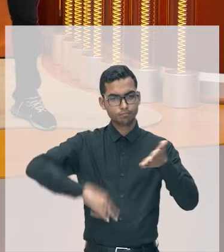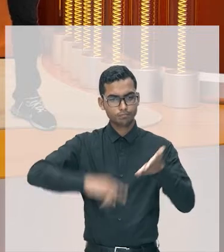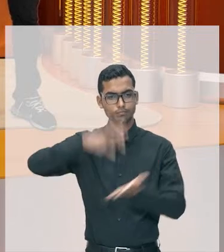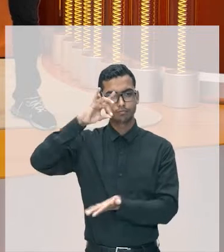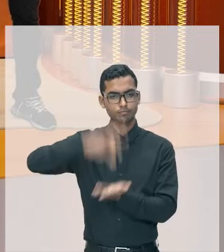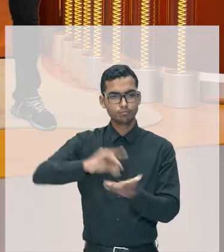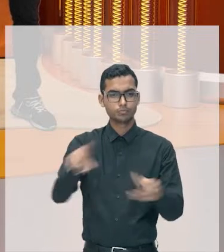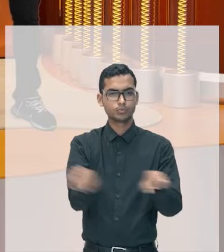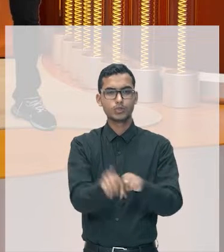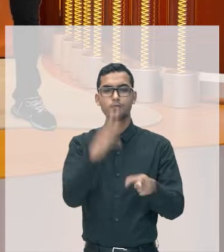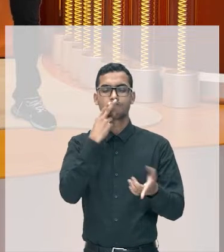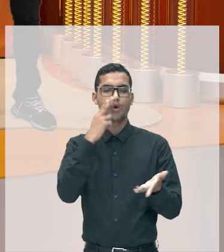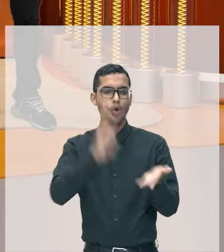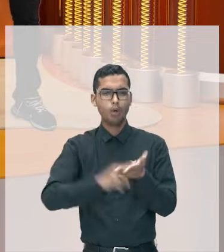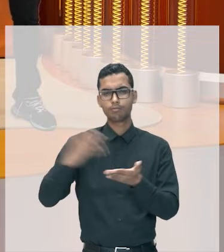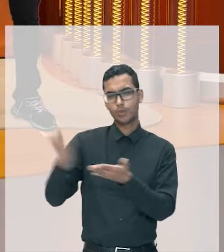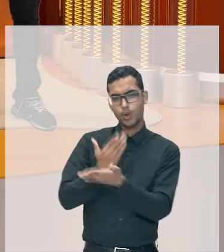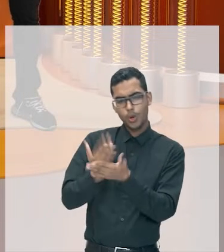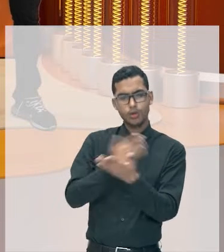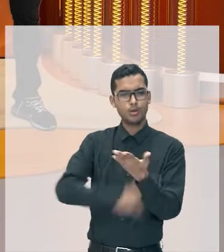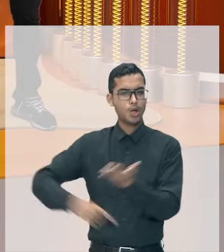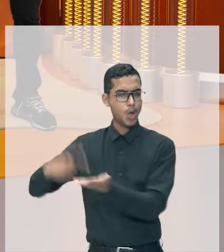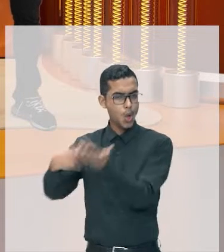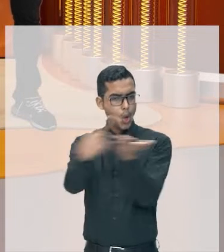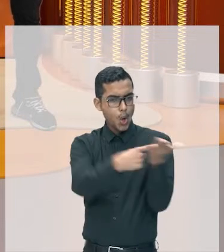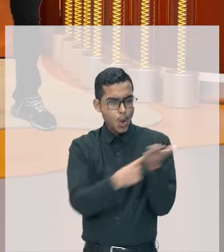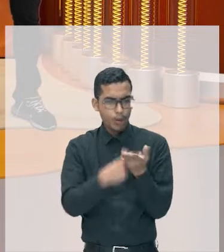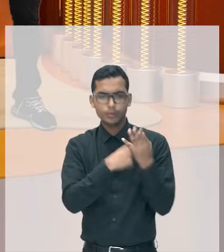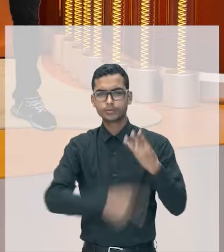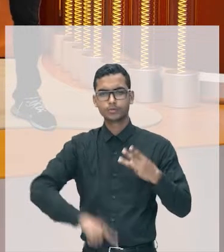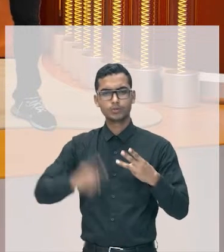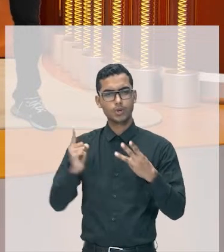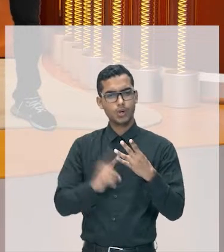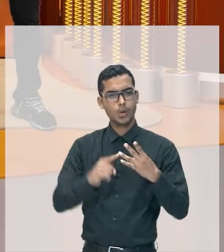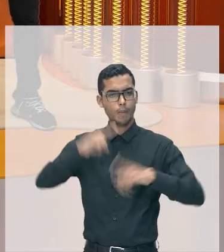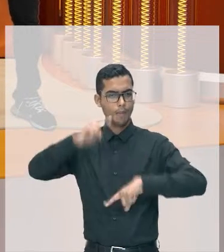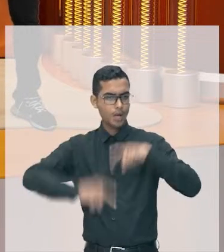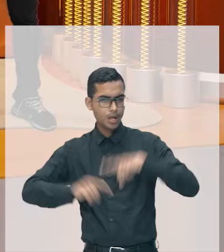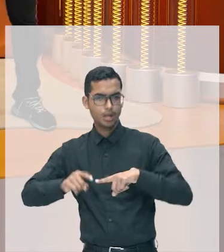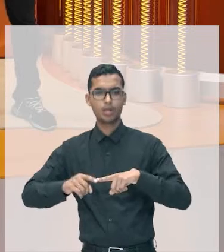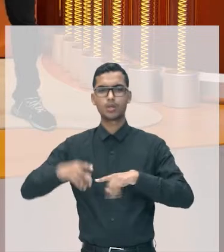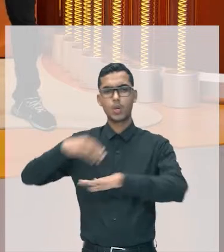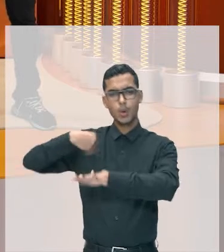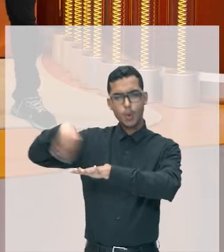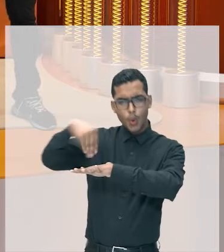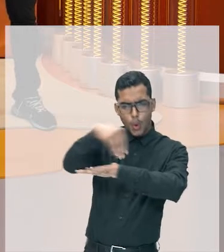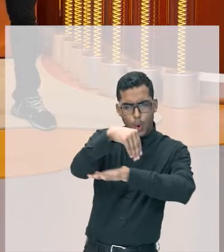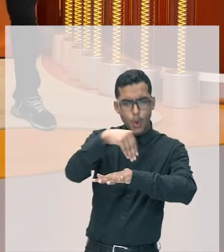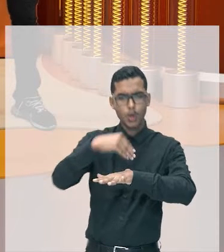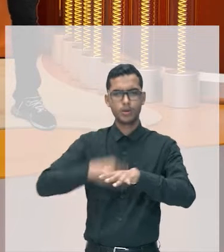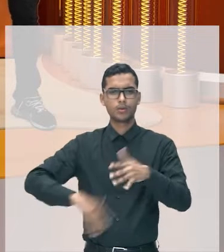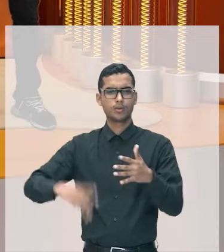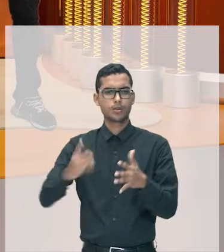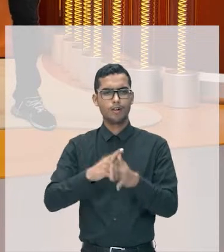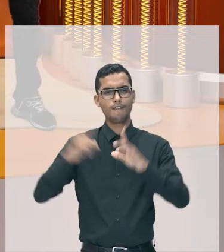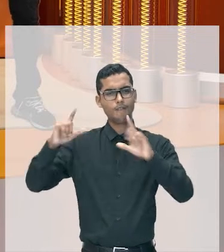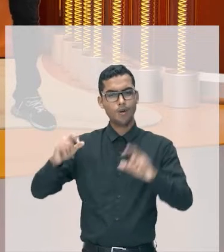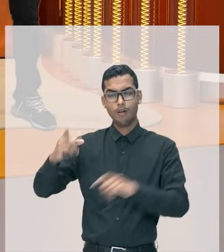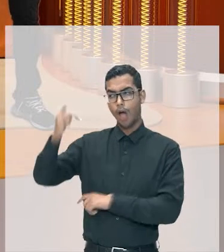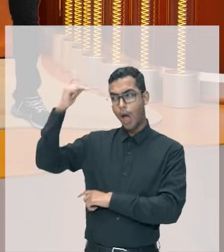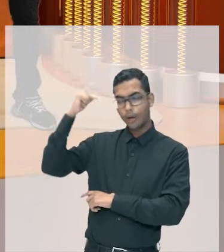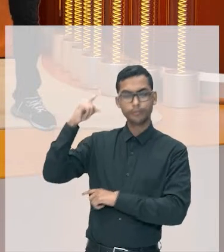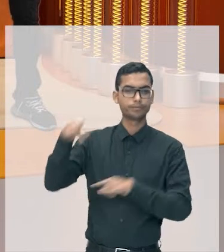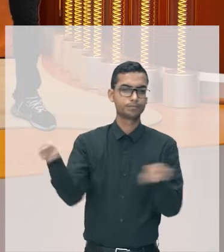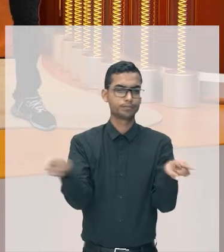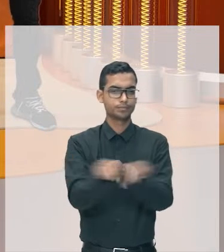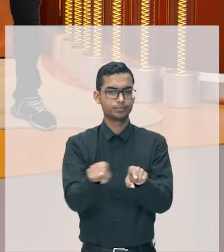cartas, diários, tratados, alguns objetos arqueológicos, fotografias da época, registros oficiais